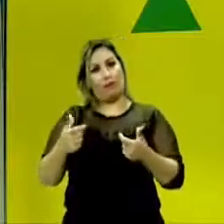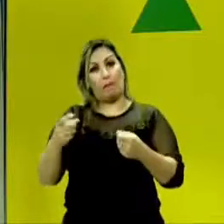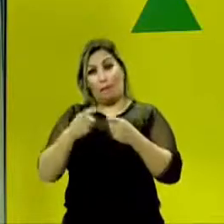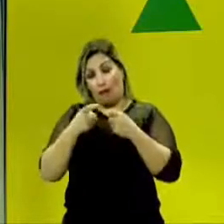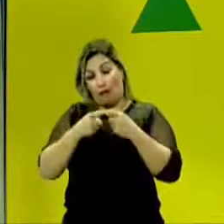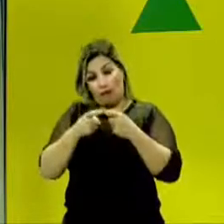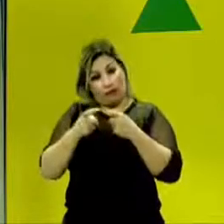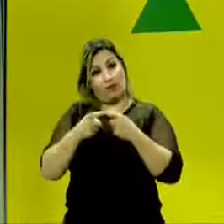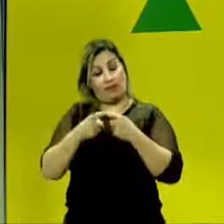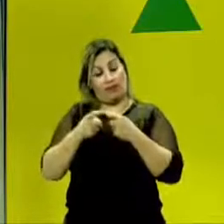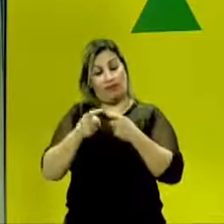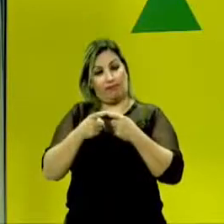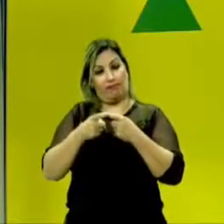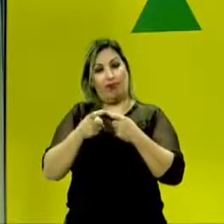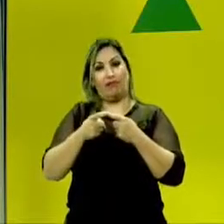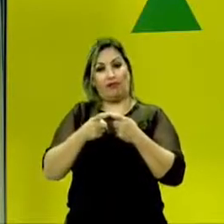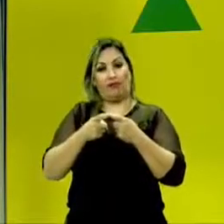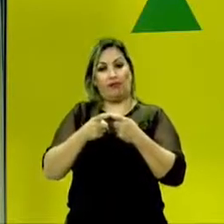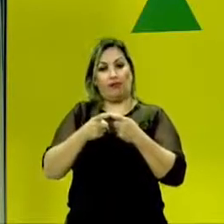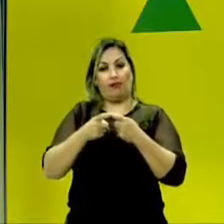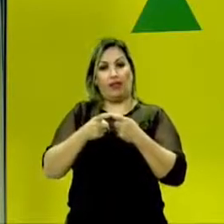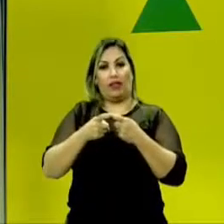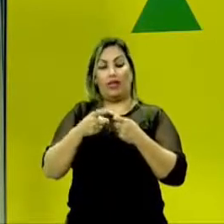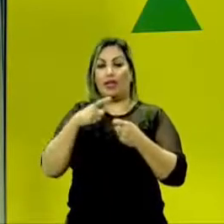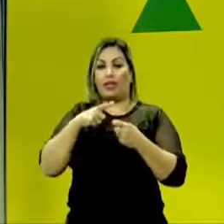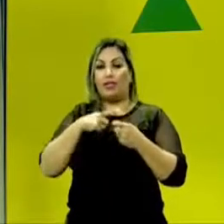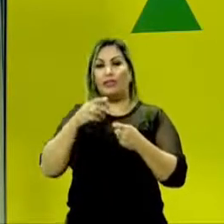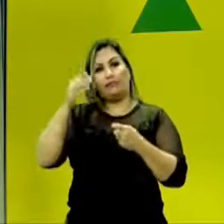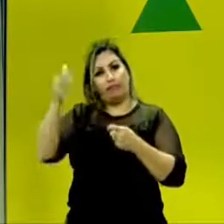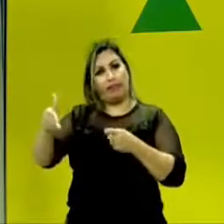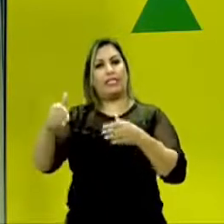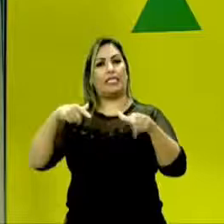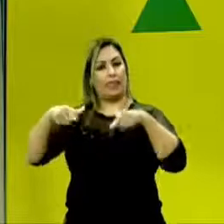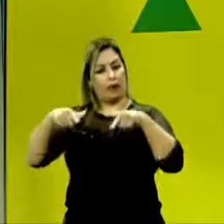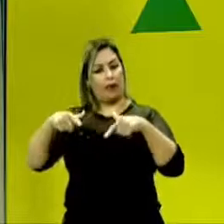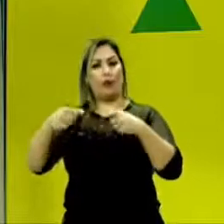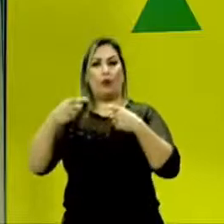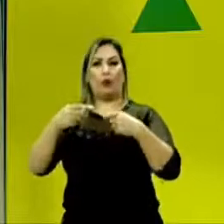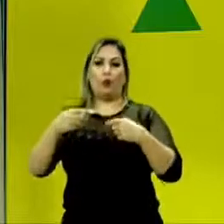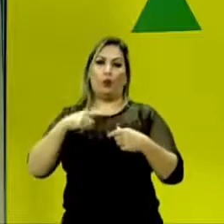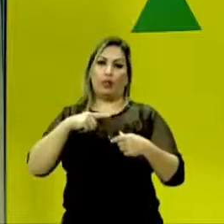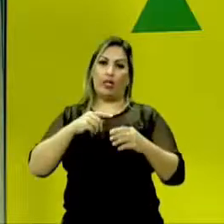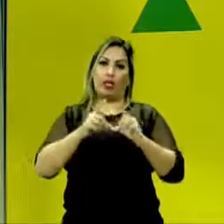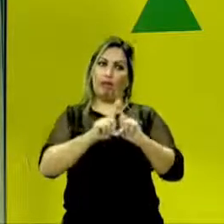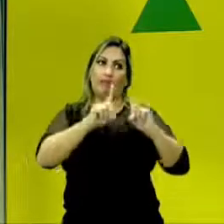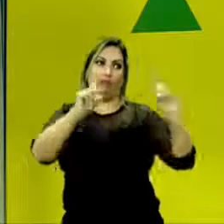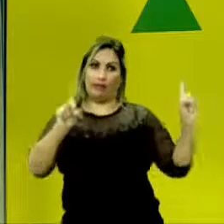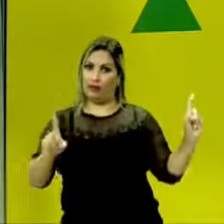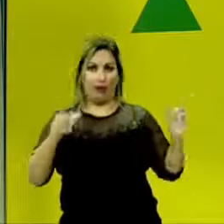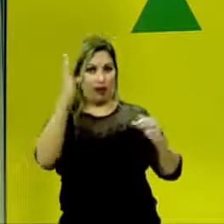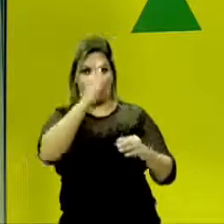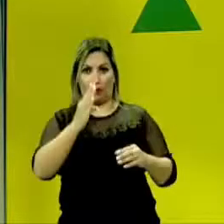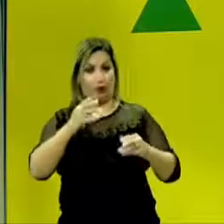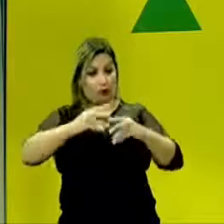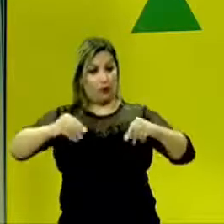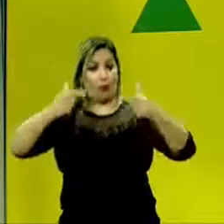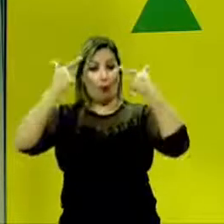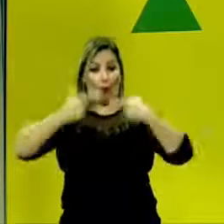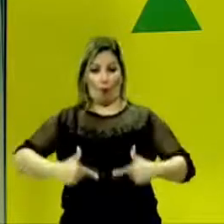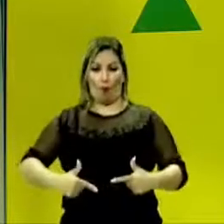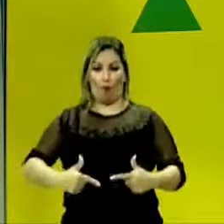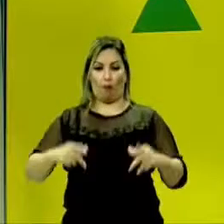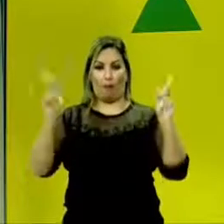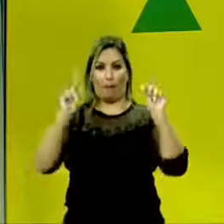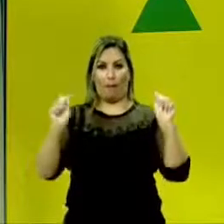médicas, tá? Então, nessas missões, a gente tem o Brasil distante do campo de batalha e um território